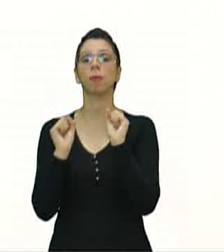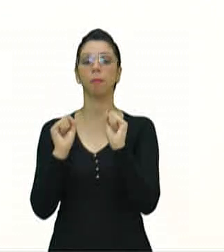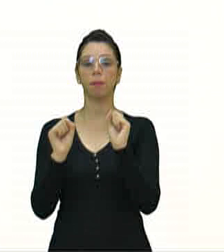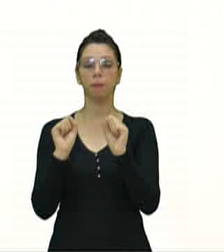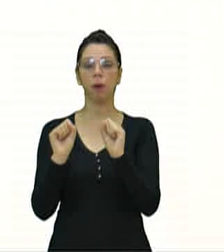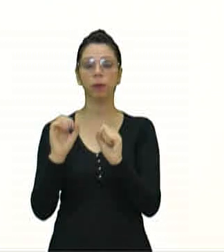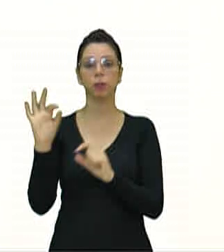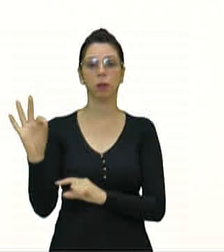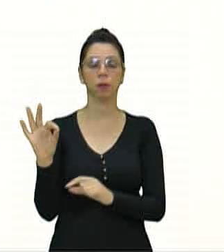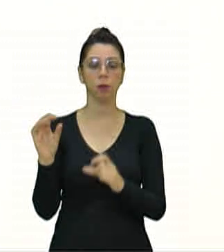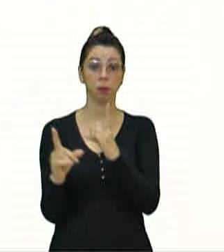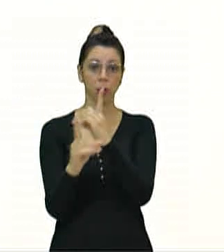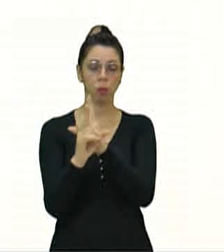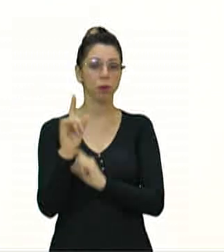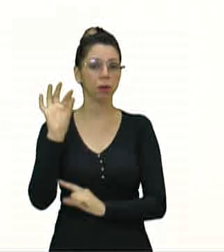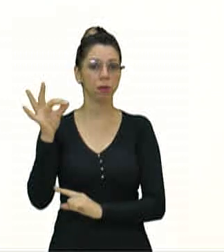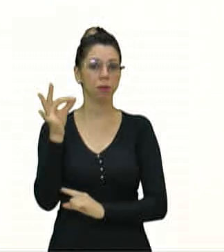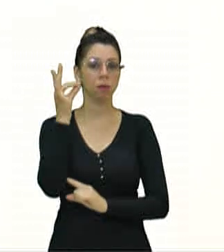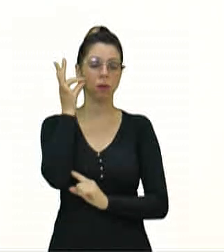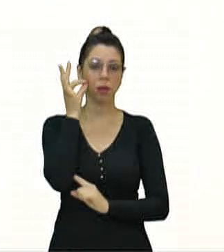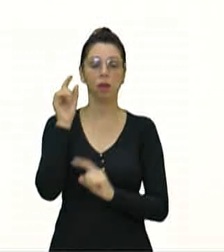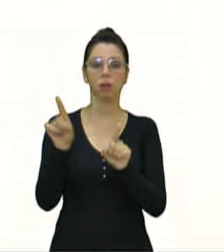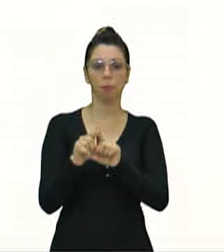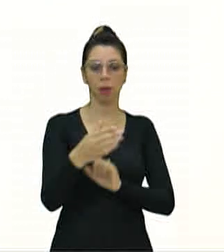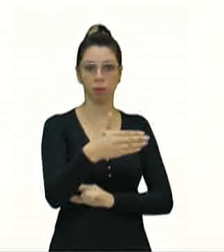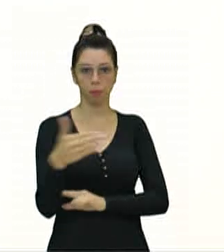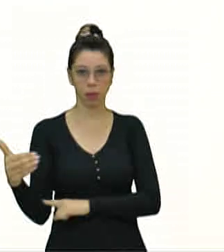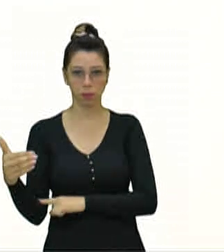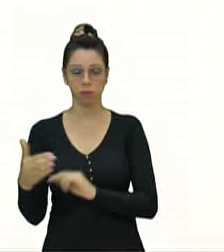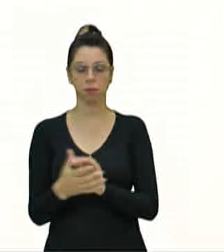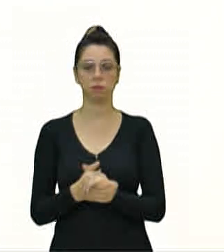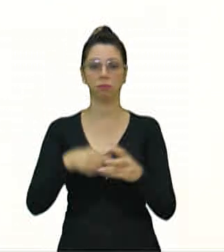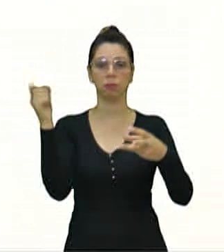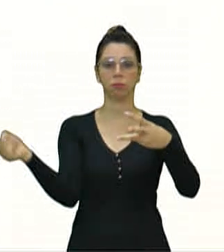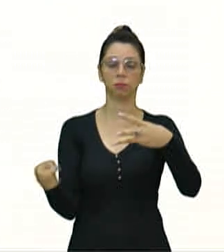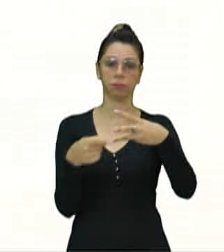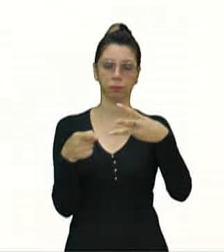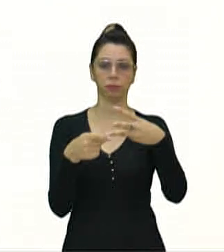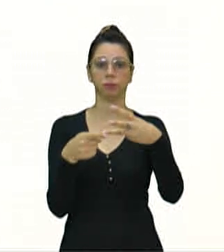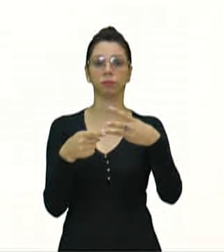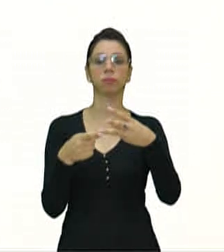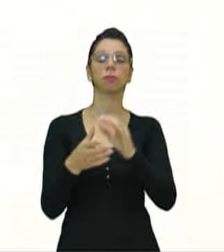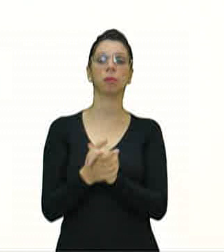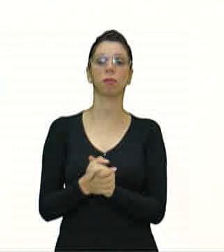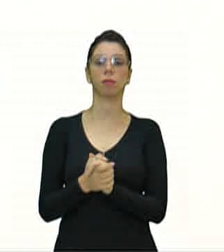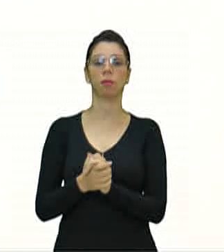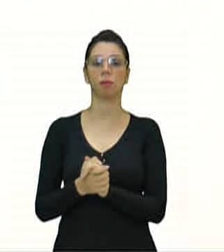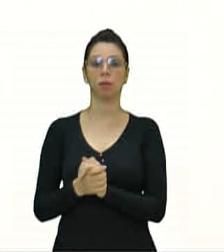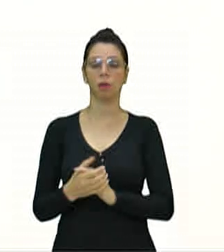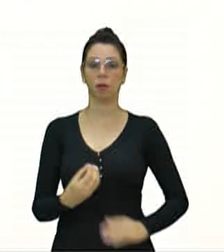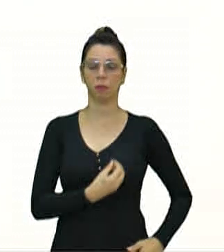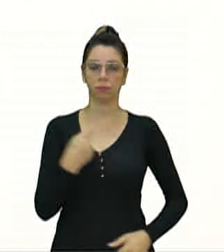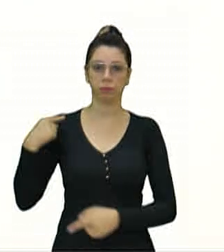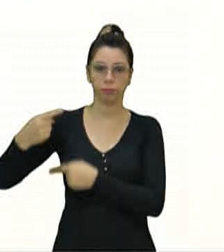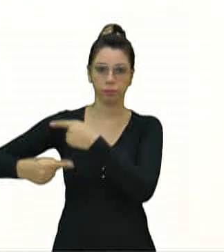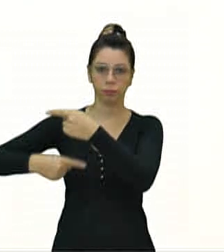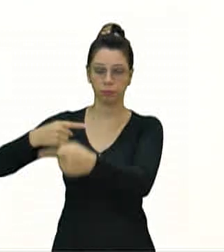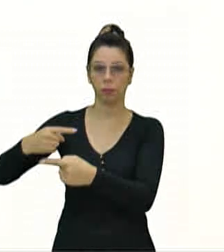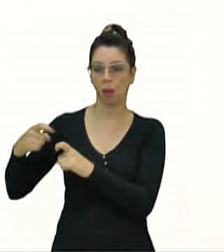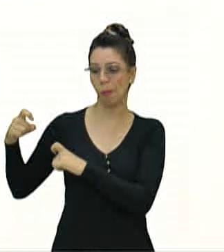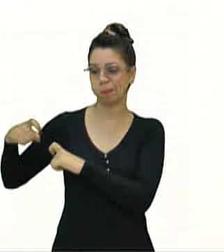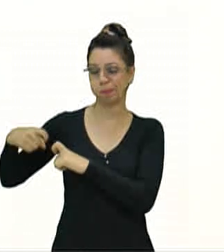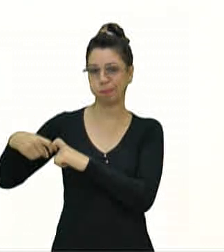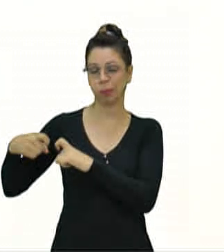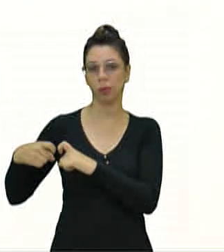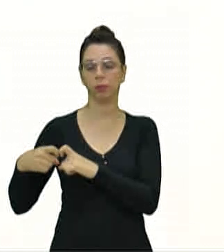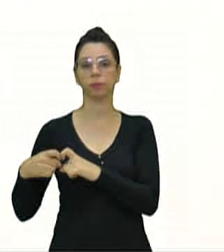algumas espécies de vertebrados, como os peixes. E 3, a reprodução sexuada, processo que requer a união de duas